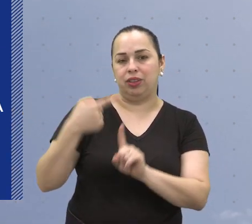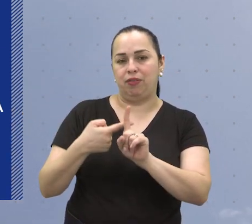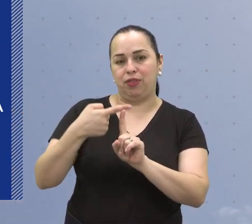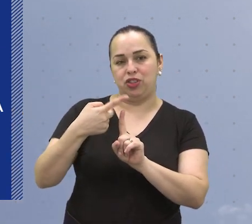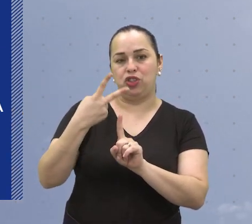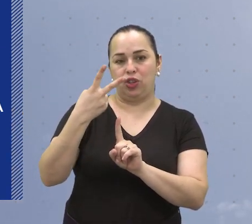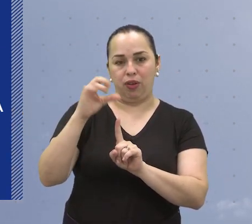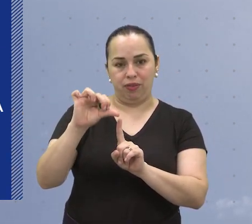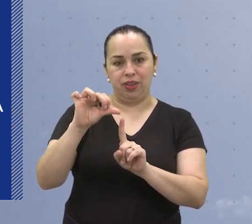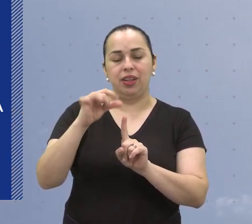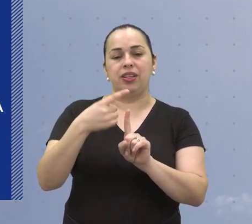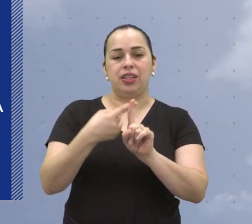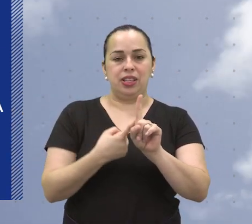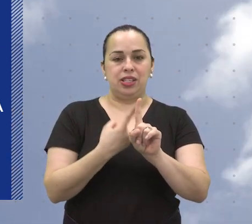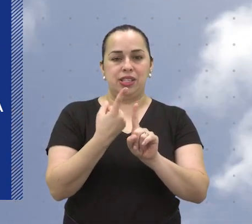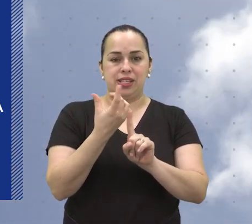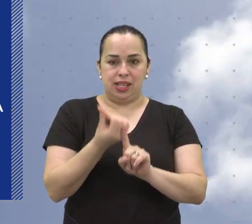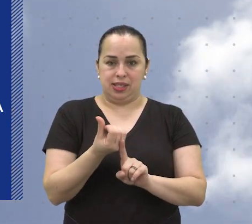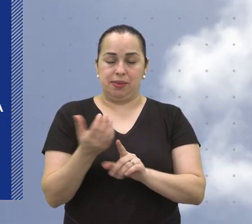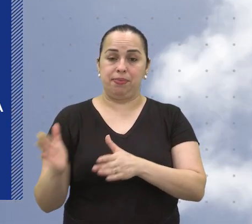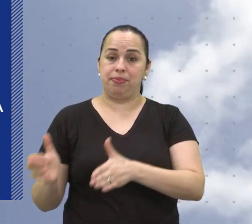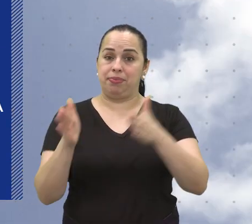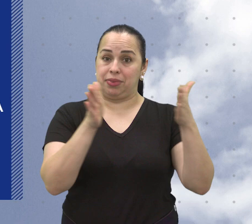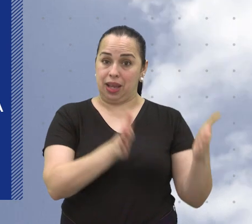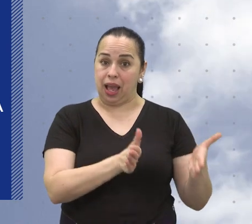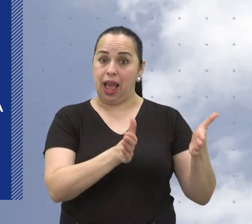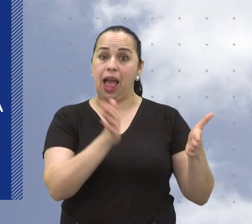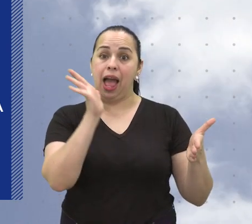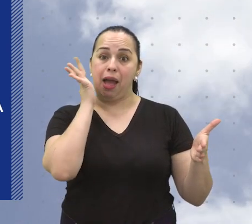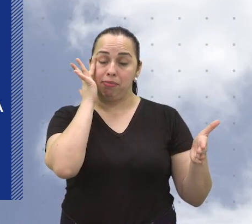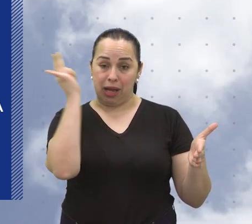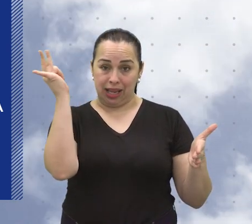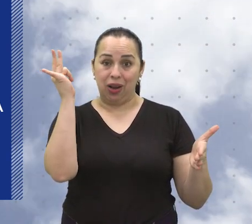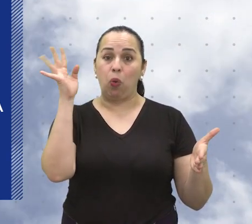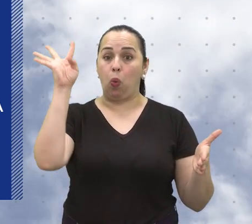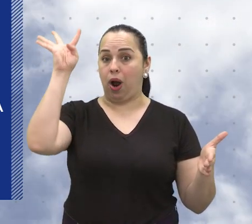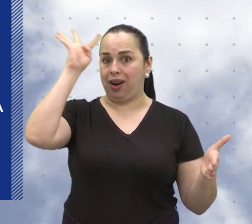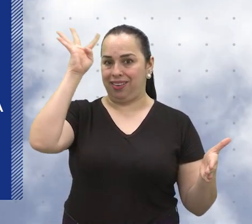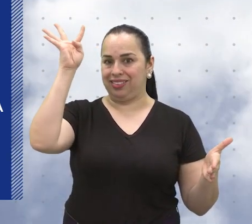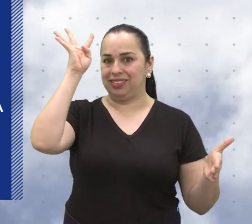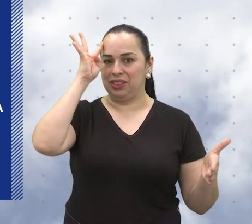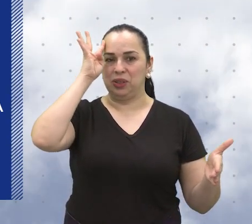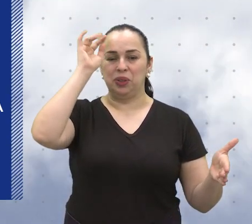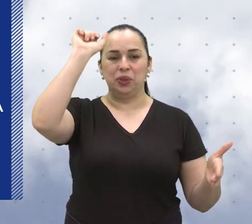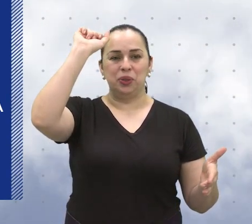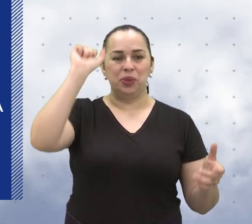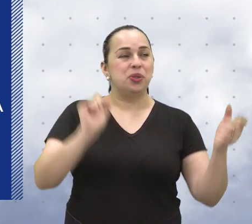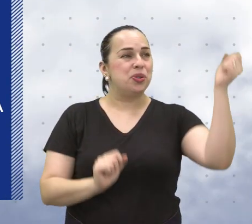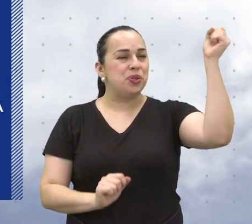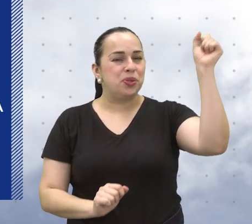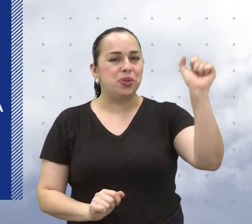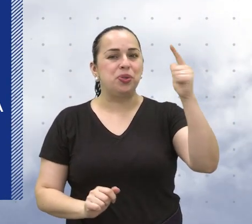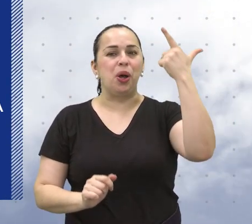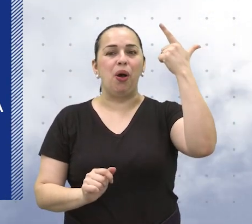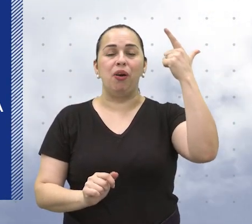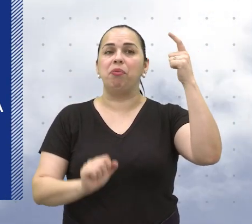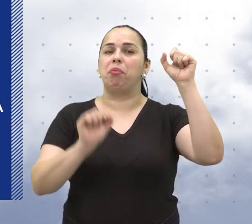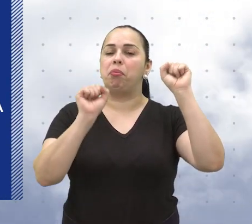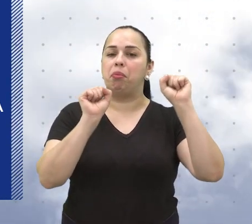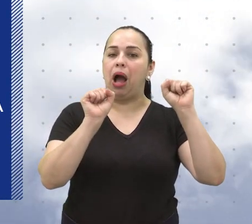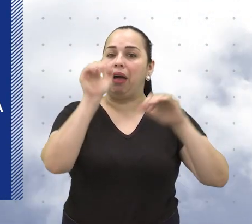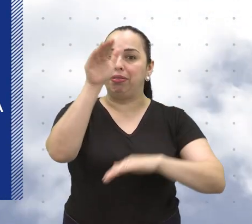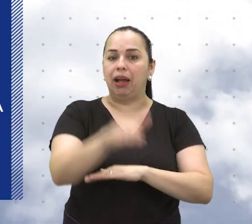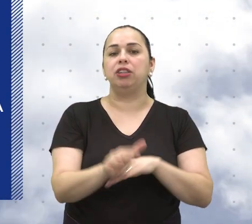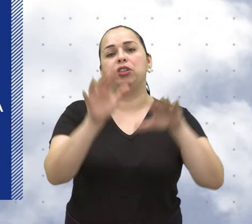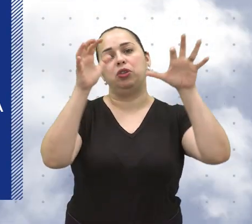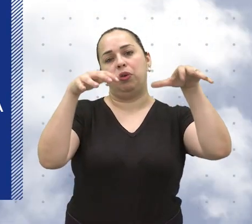de 29 e a mínima será de 16. Para amanhã, quarta-feira, o dia será ensolarado e com possibilidade de chuva